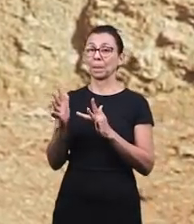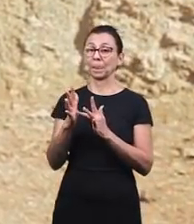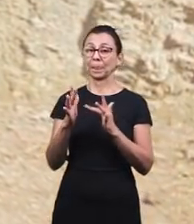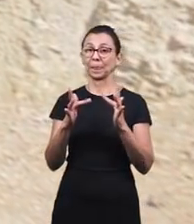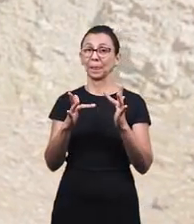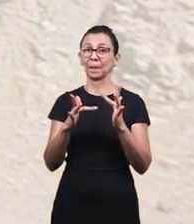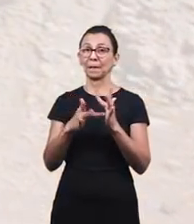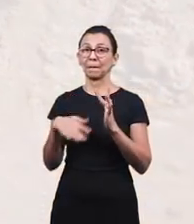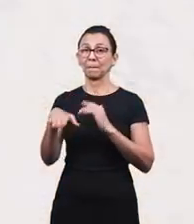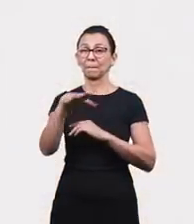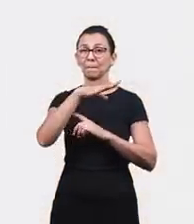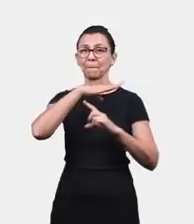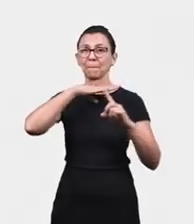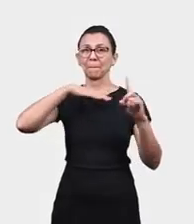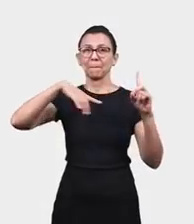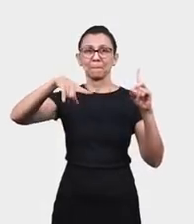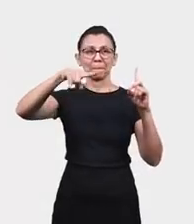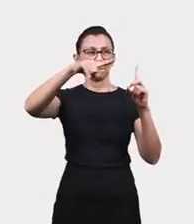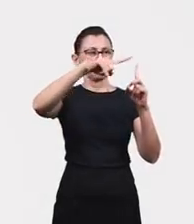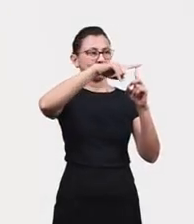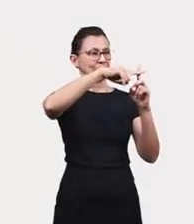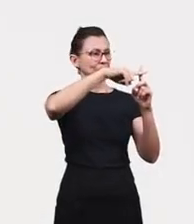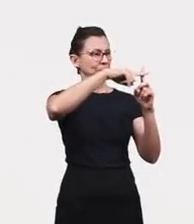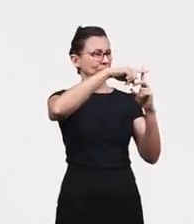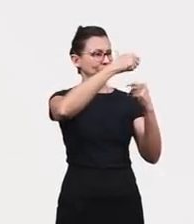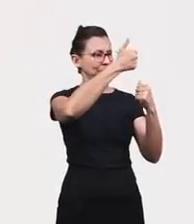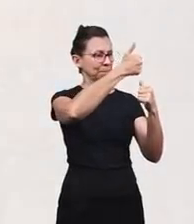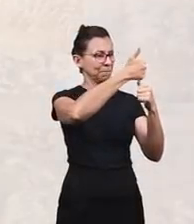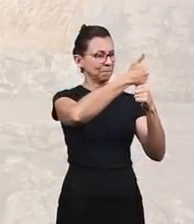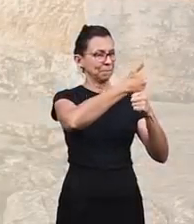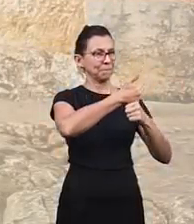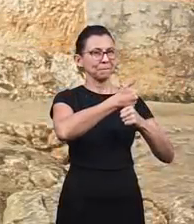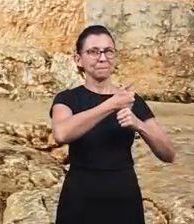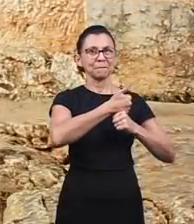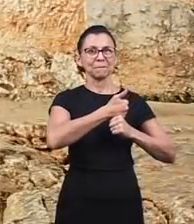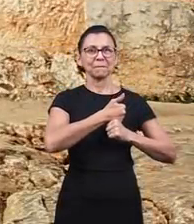salvar-nos do vil pecado,